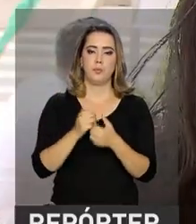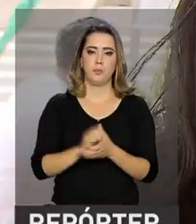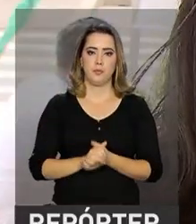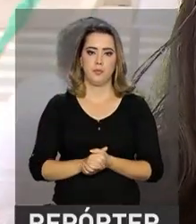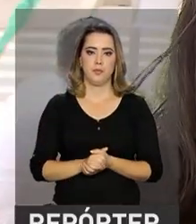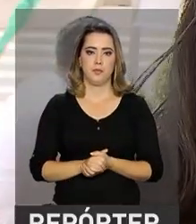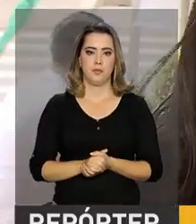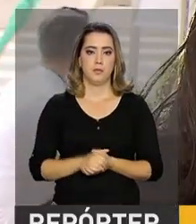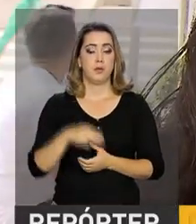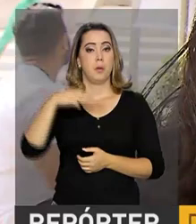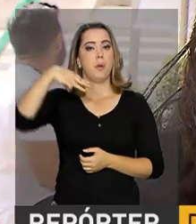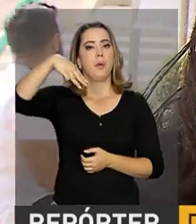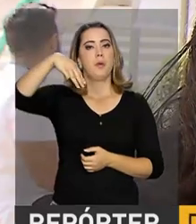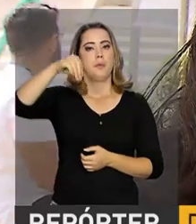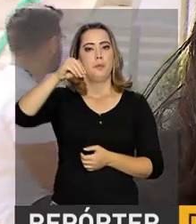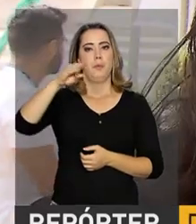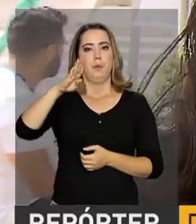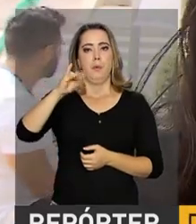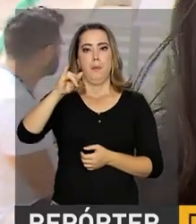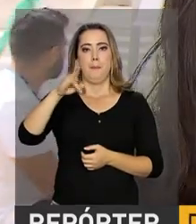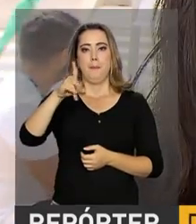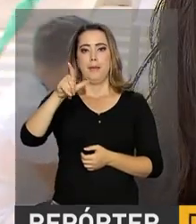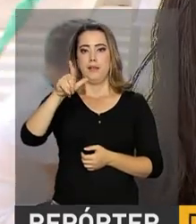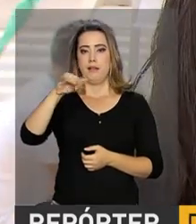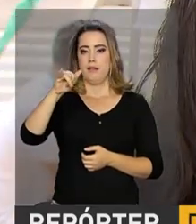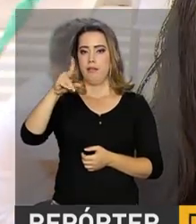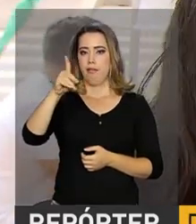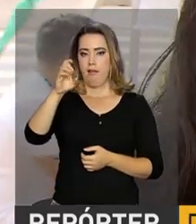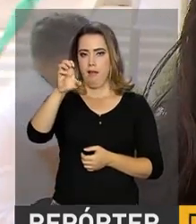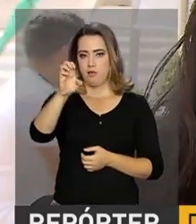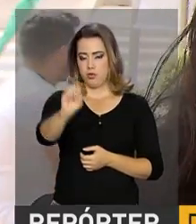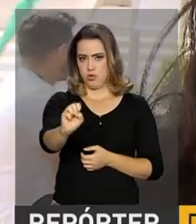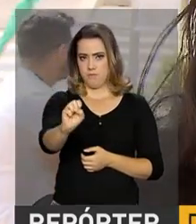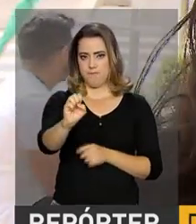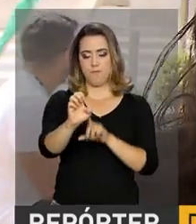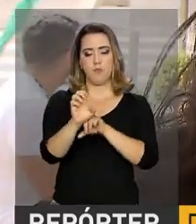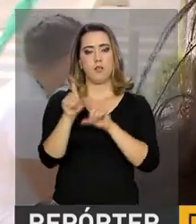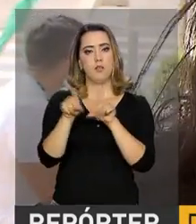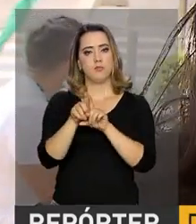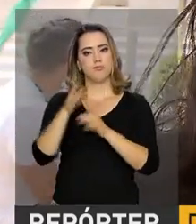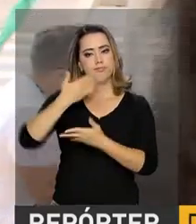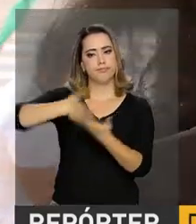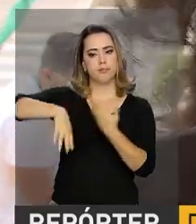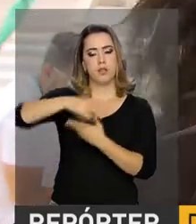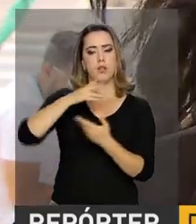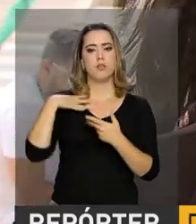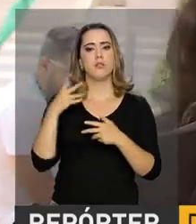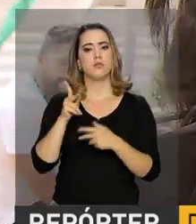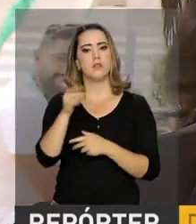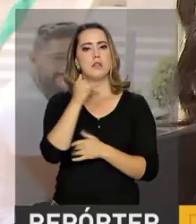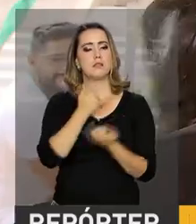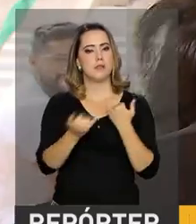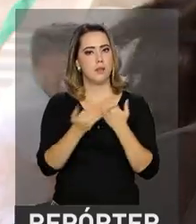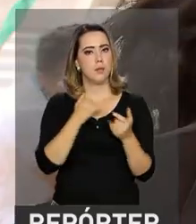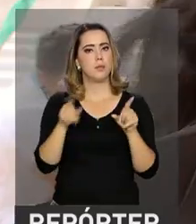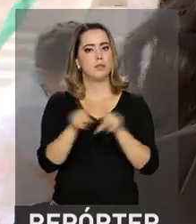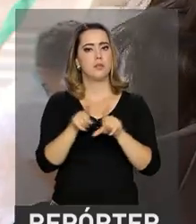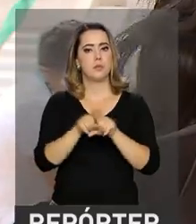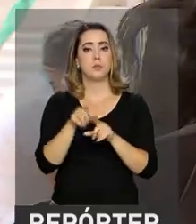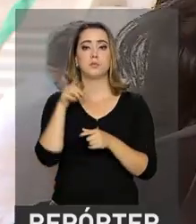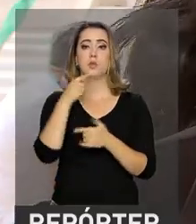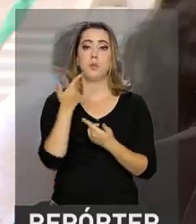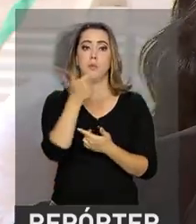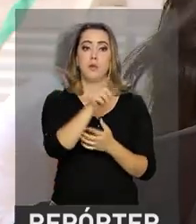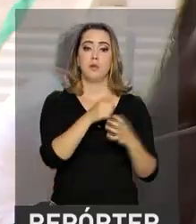projeto Mobilidade ao Redor é que a gente faça essa ação e que ela ganhe um caráter permanente, que sirva de exemplo também, né,